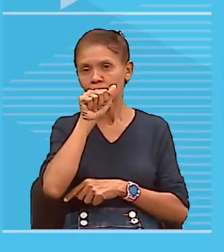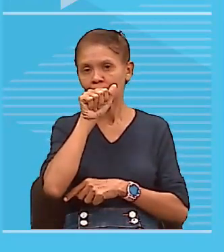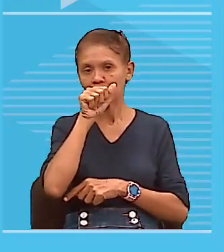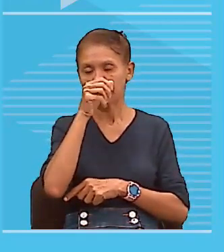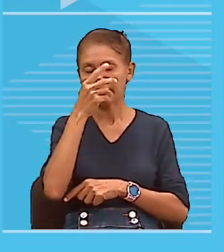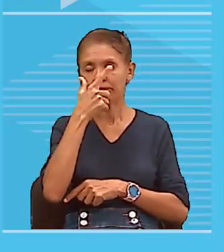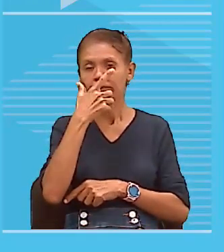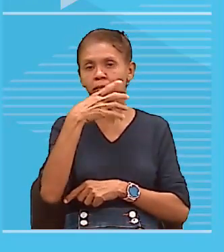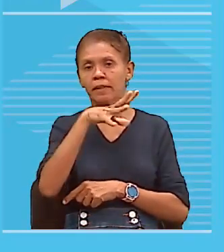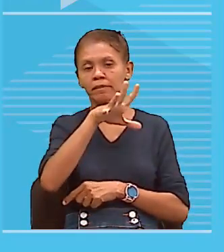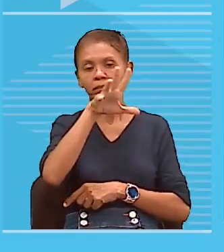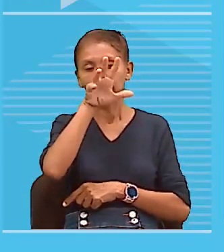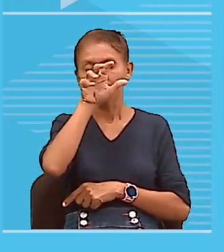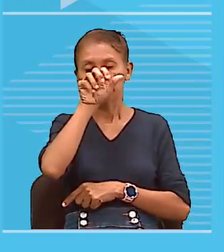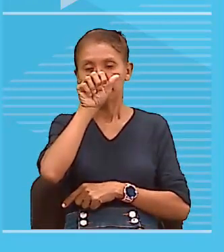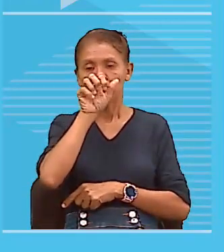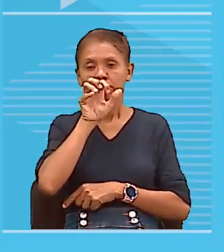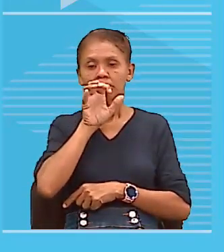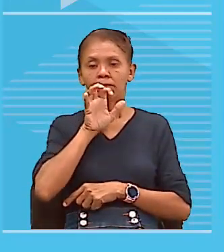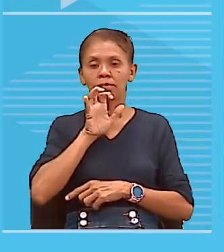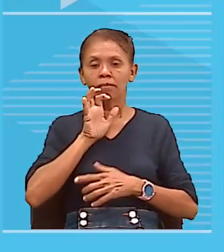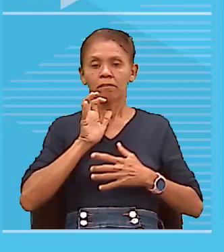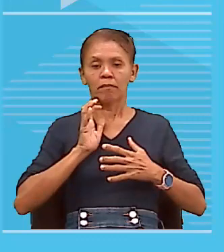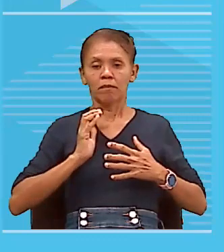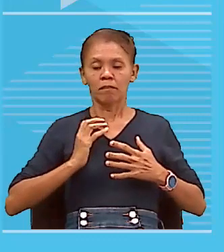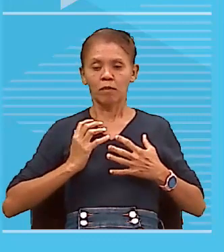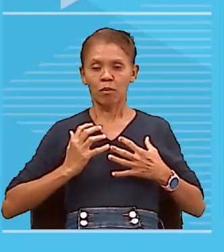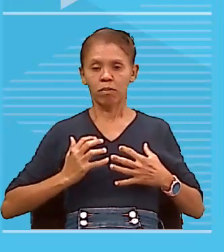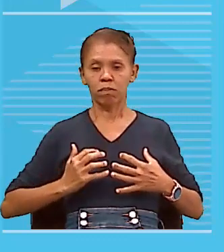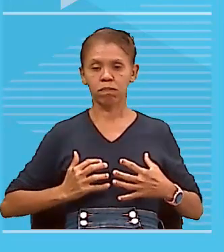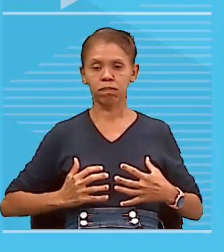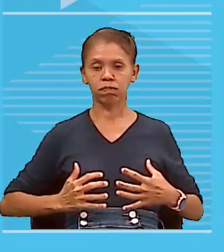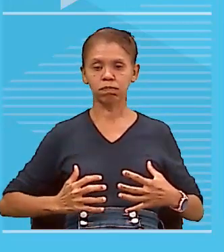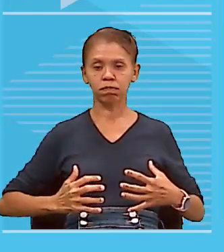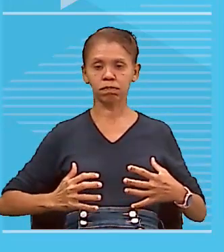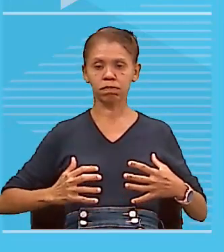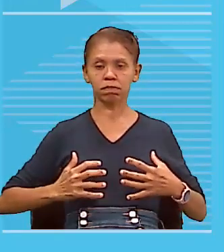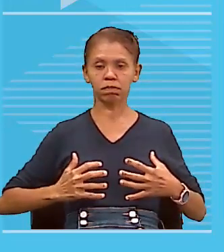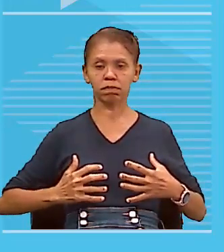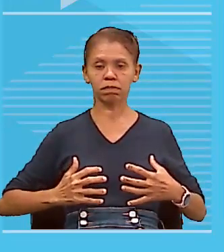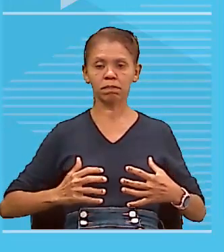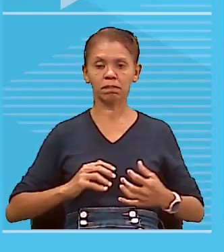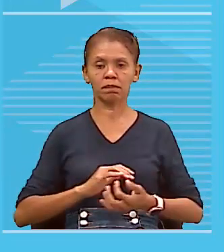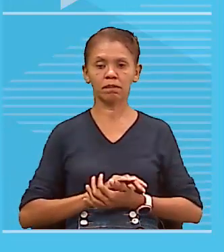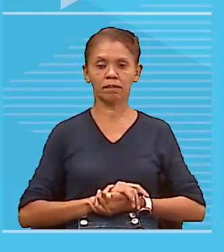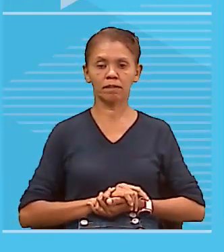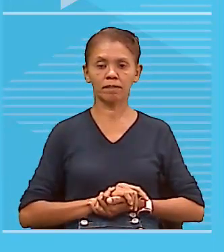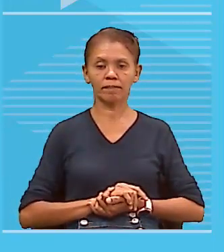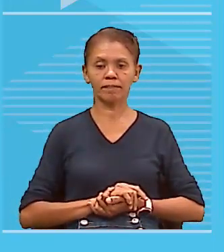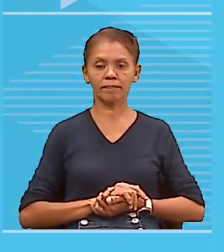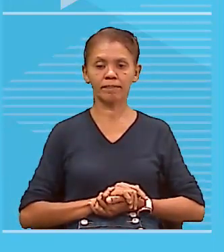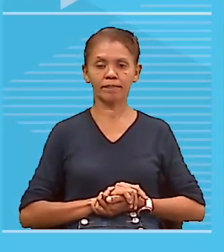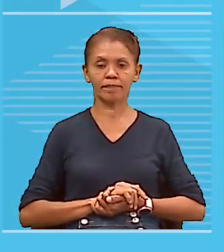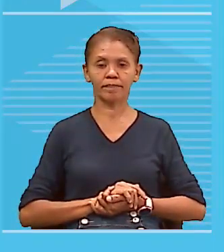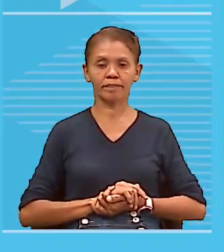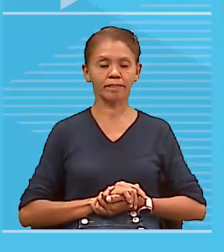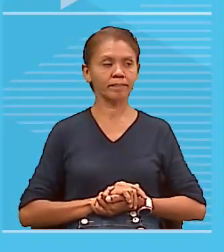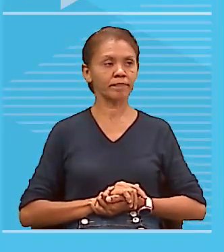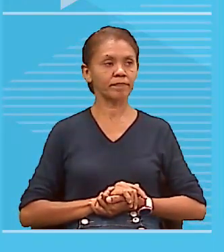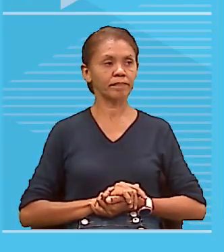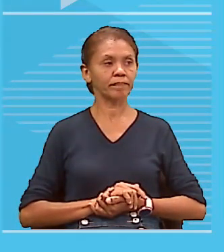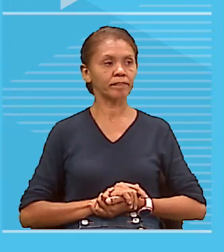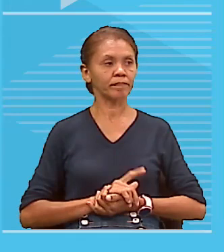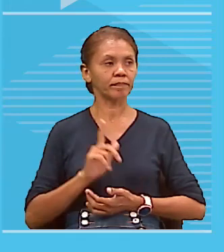passar por várias partes do nosso corpo e isso vai dar problema, né? Então, a gente tem doenças,